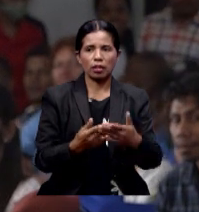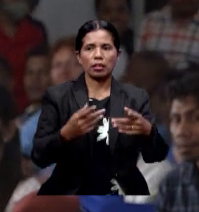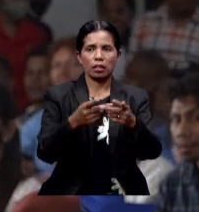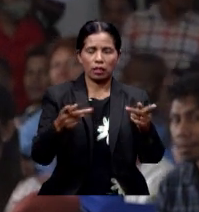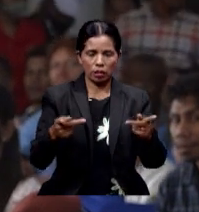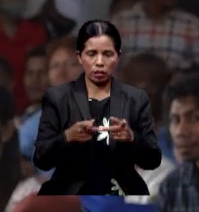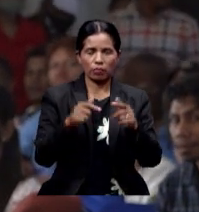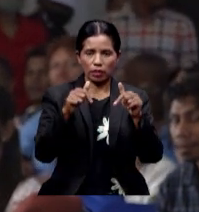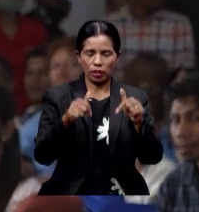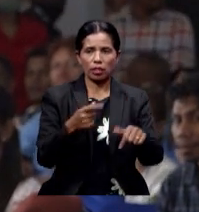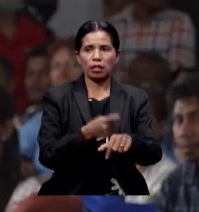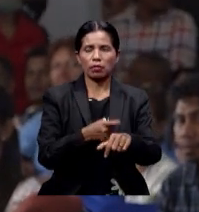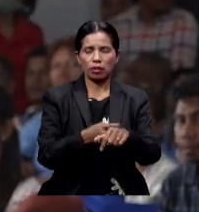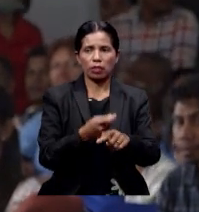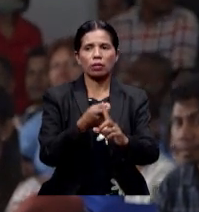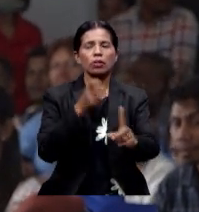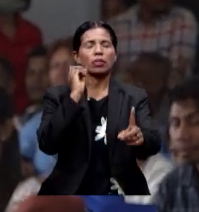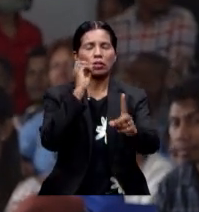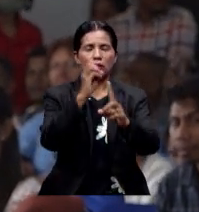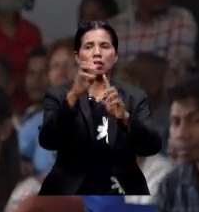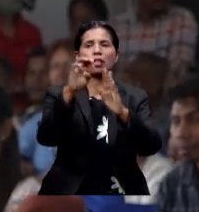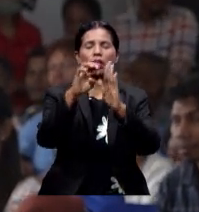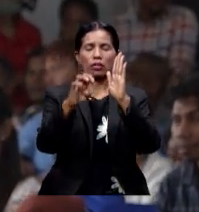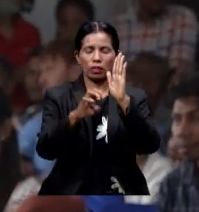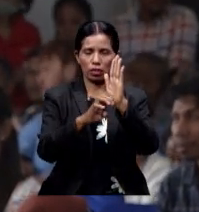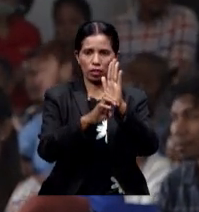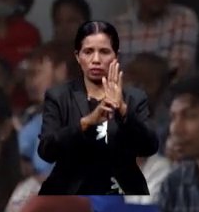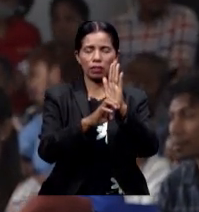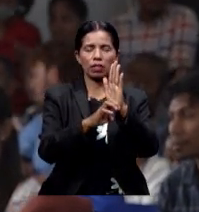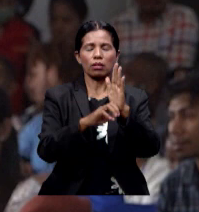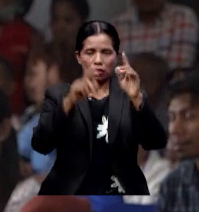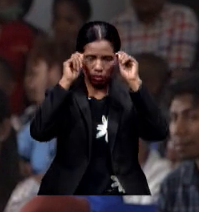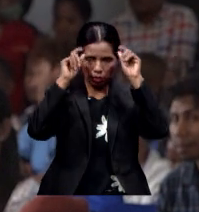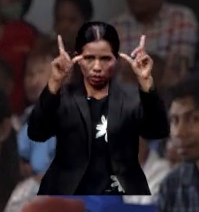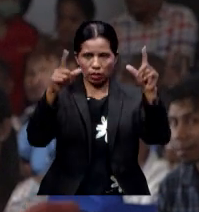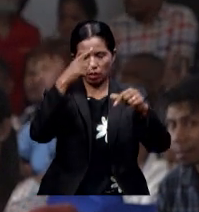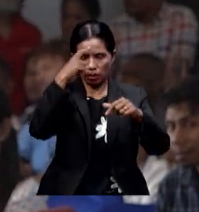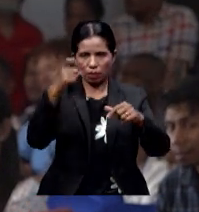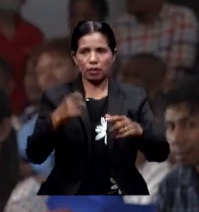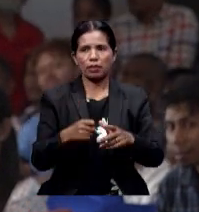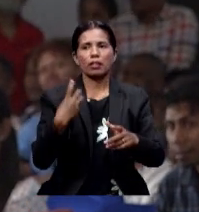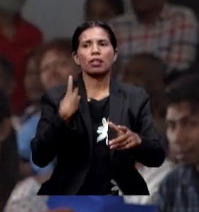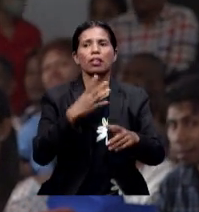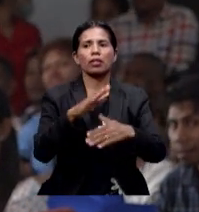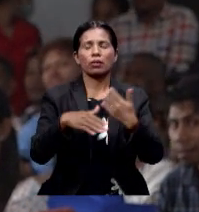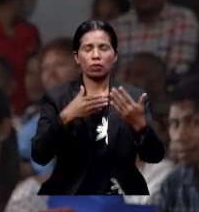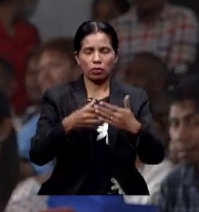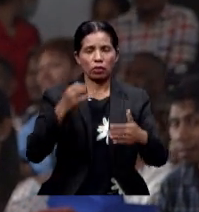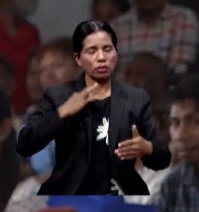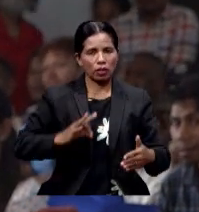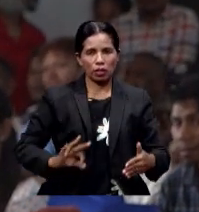democrático, né? Mas que é o objetivo Estado Timor-Leste, né? Também né, ligado à fraternidade